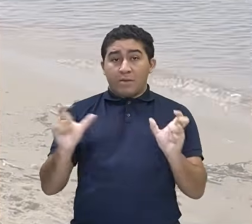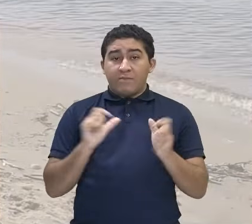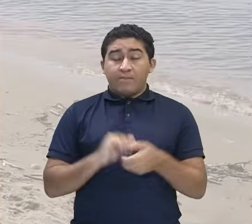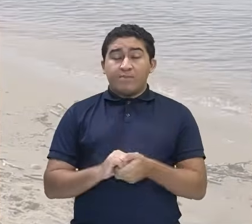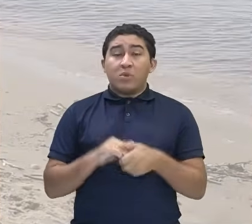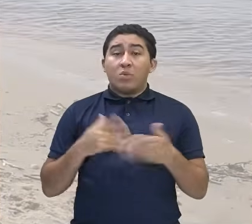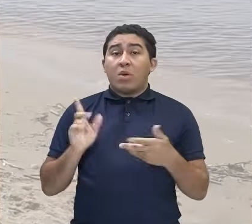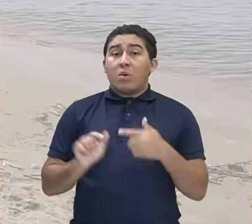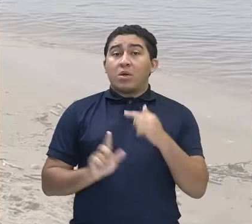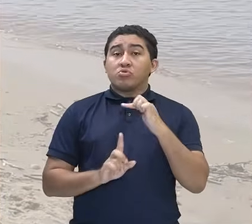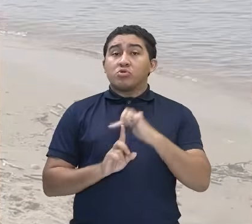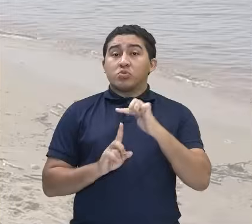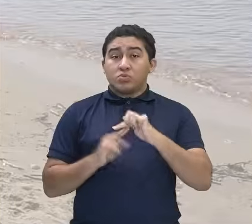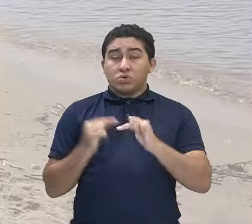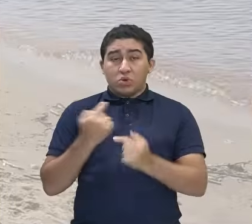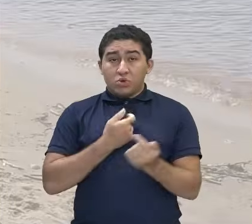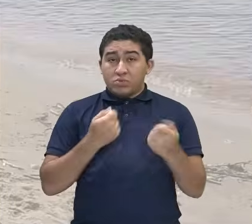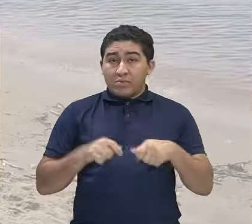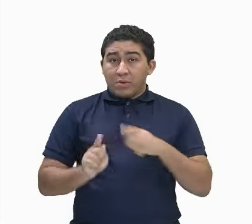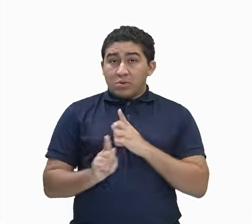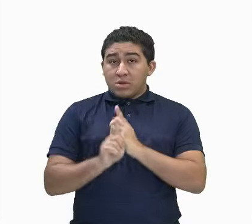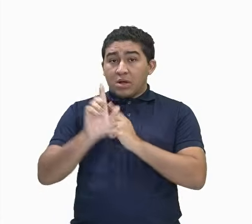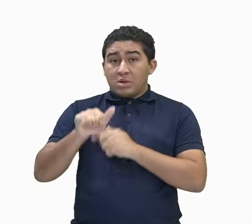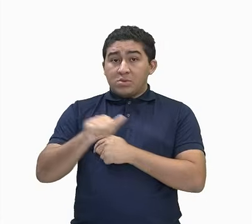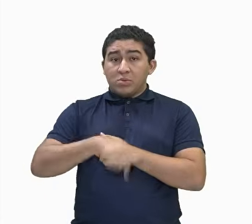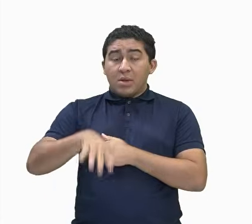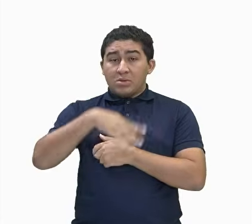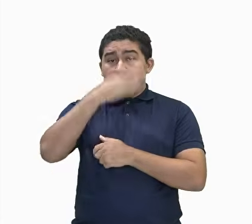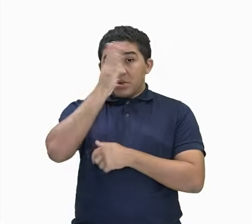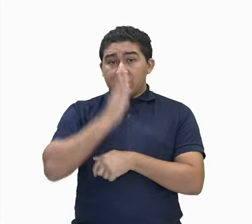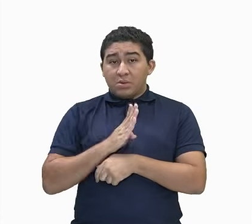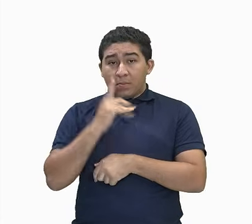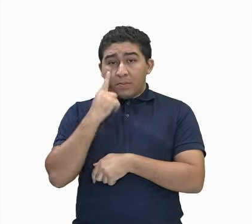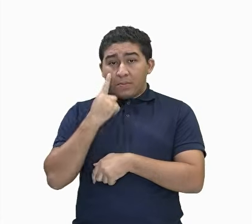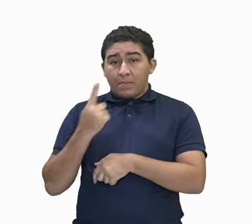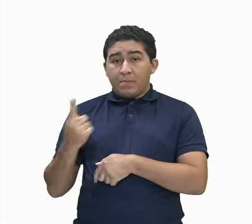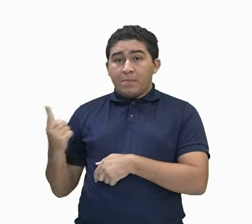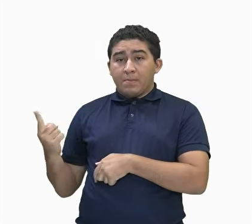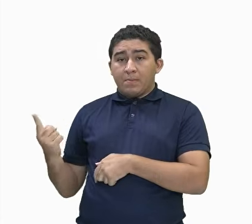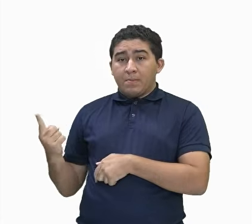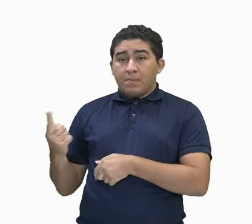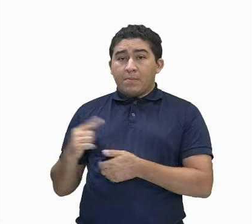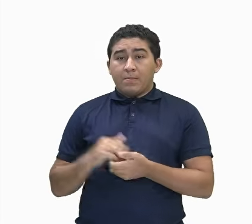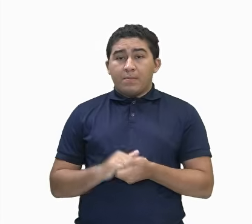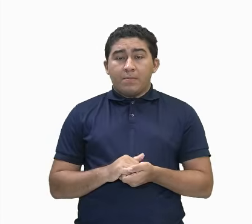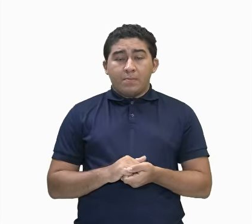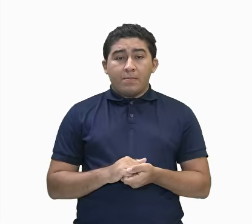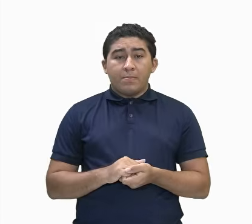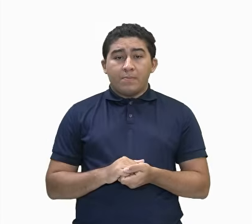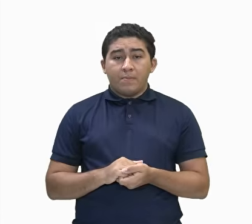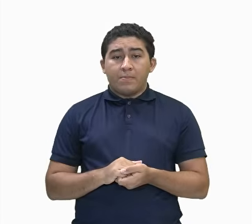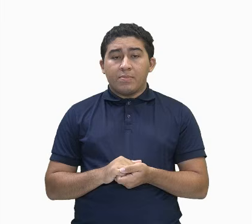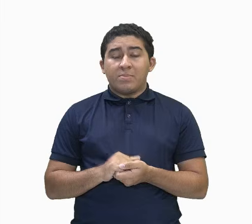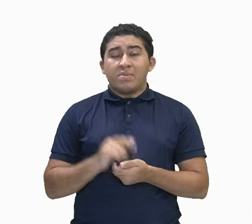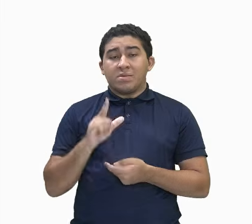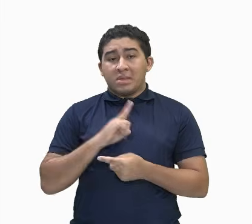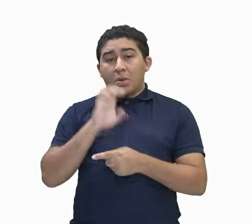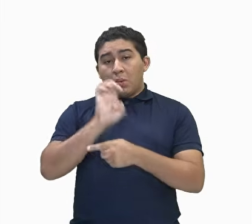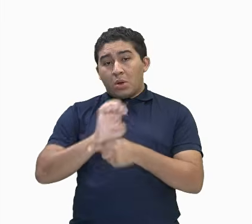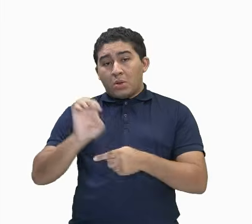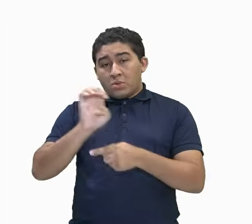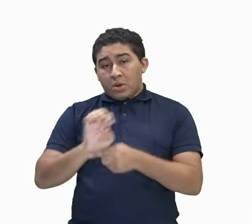de climas que a gente pode encontrar no território brasileiro? Olha só, vamos ter aí, o clima equatorial, o clima